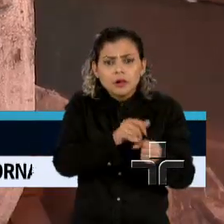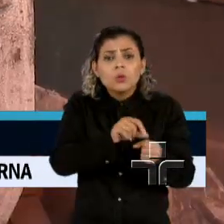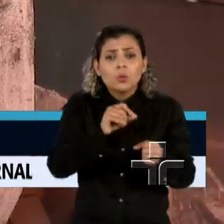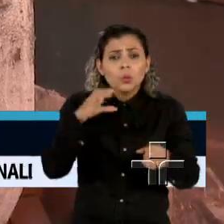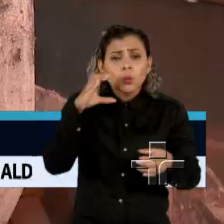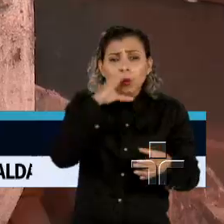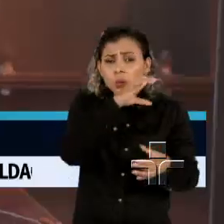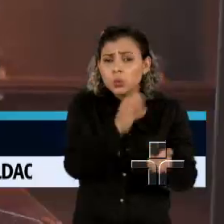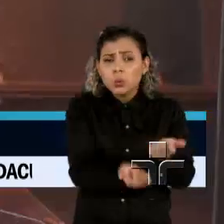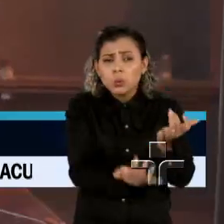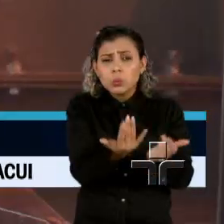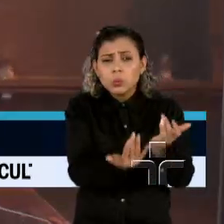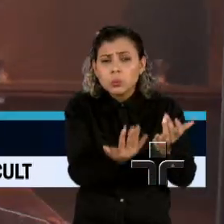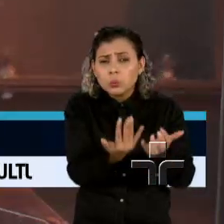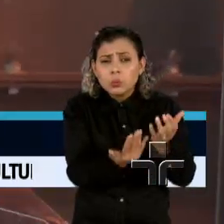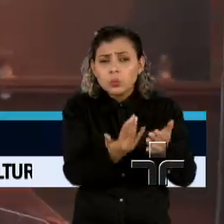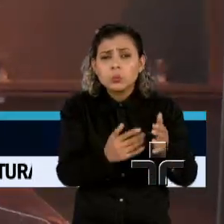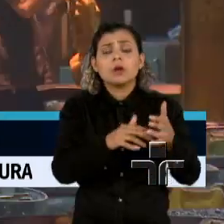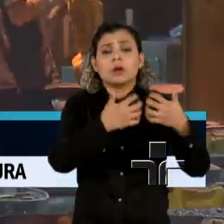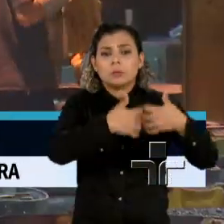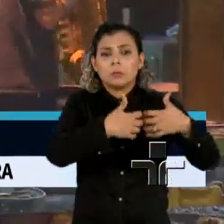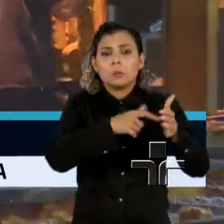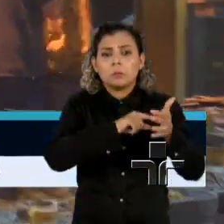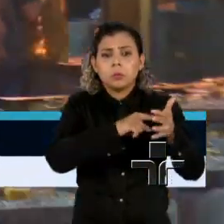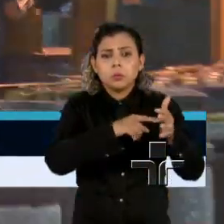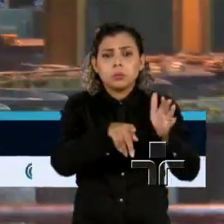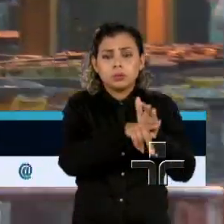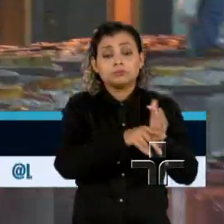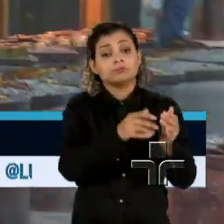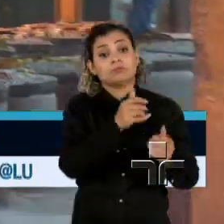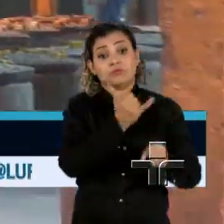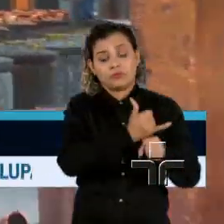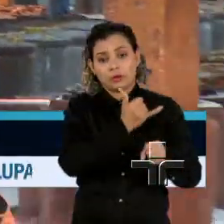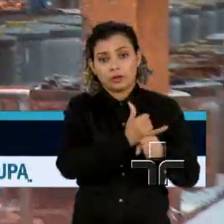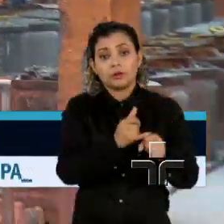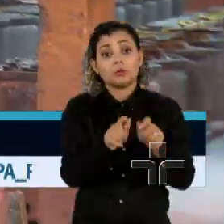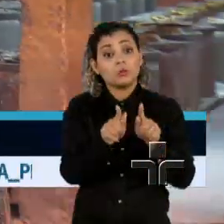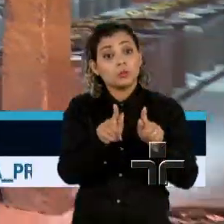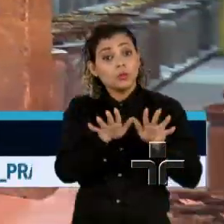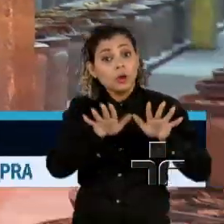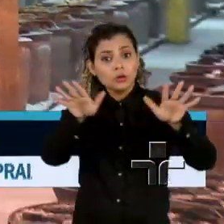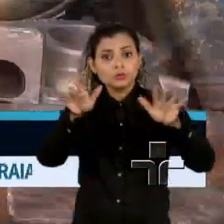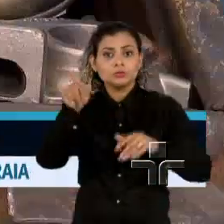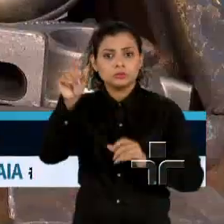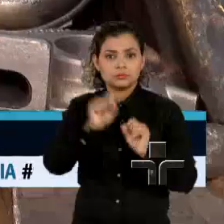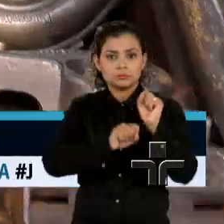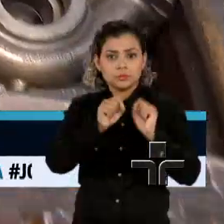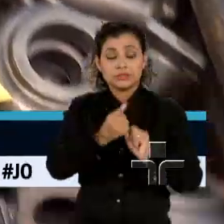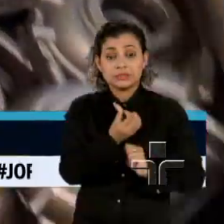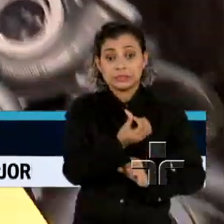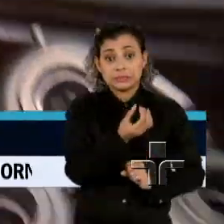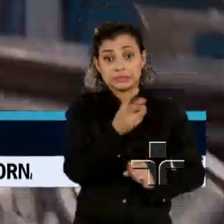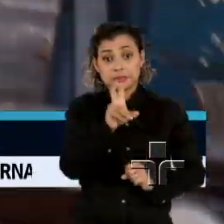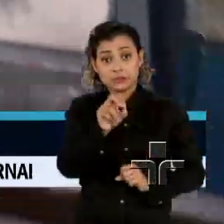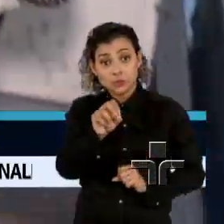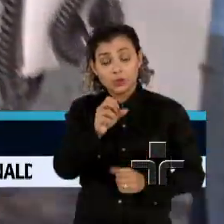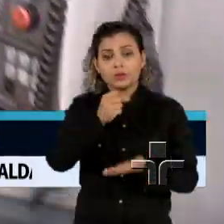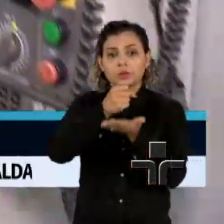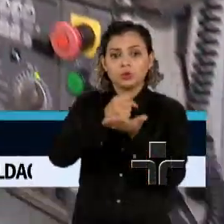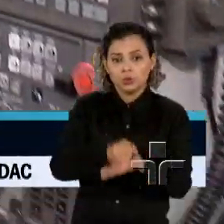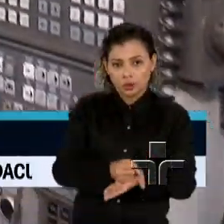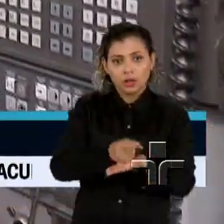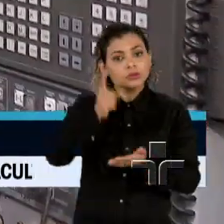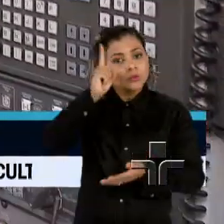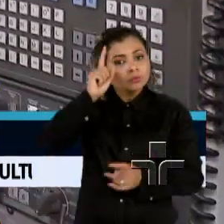temperatura no ramo de fundição. Nesta empresa em Guarulhos, na Grande São Paulo, são feitas 650 toneladas de peças